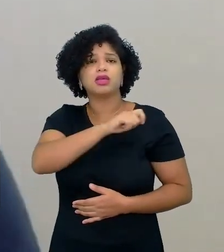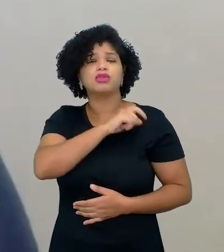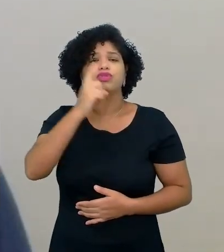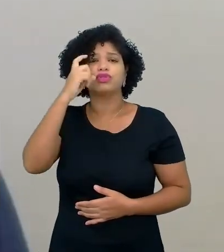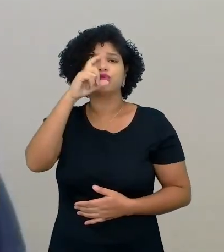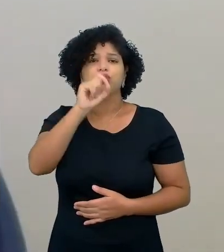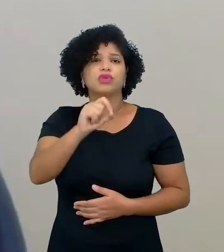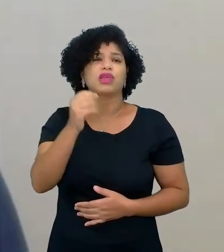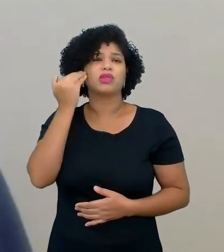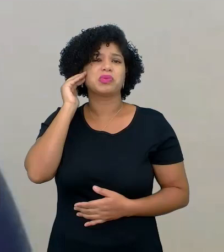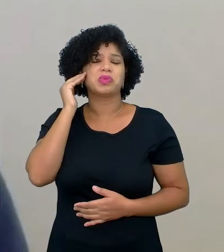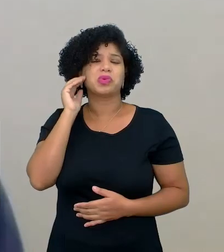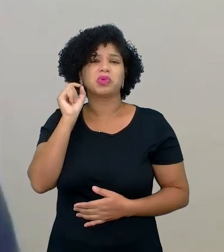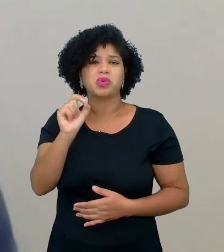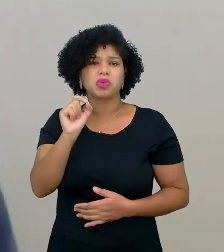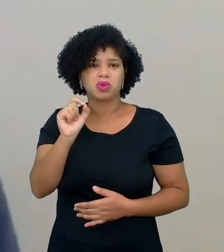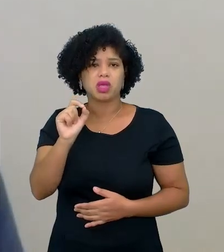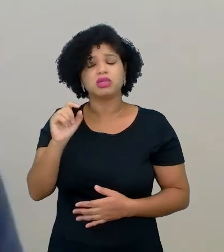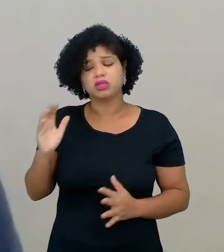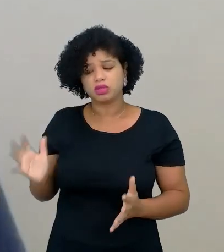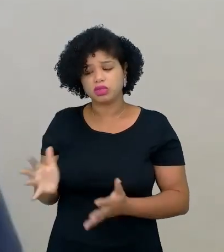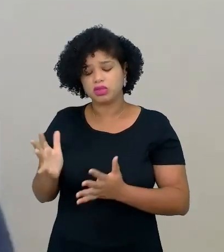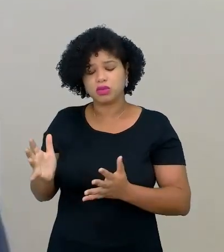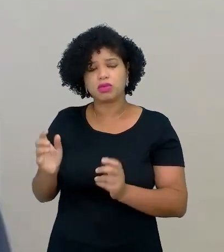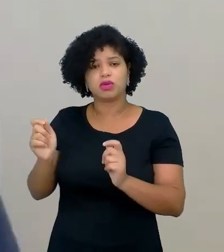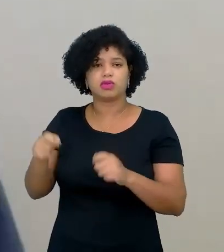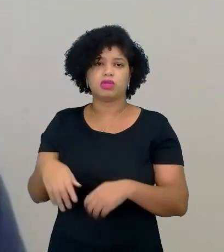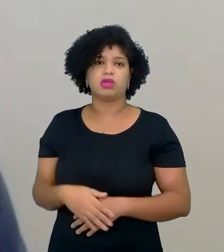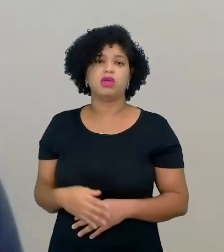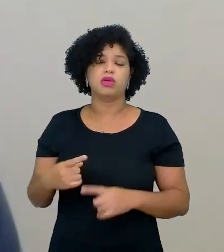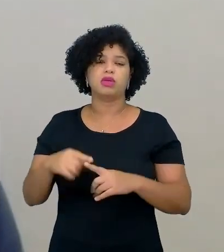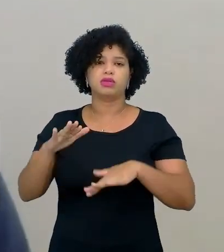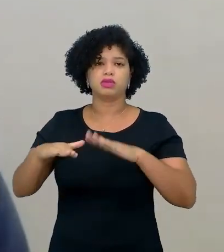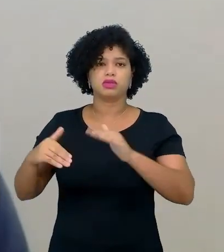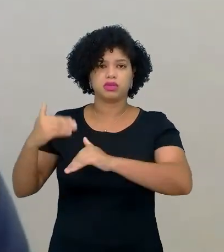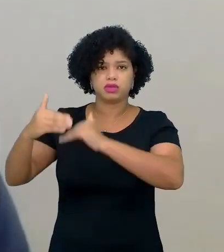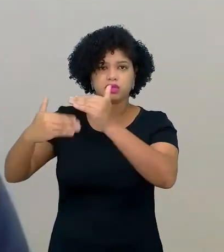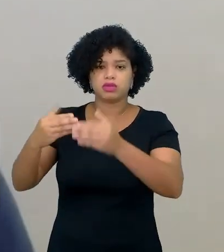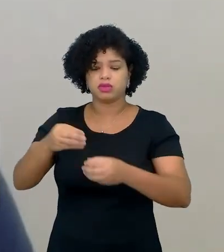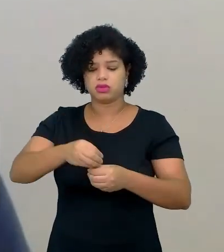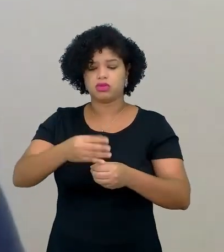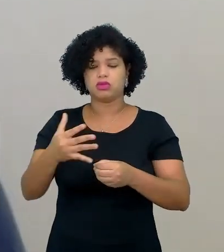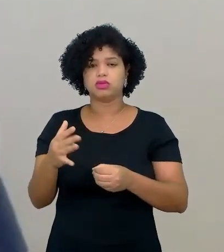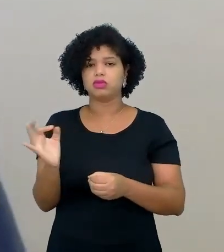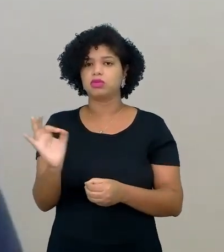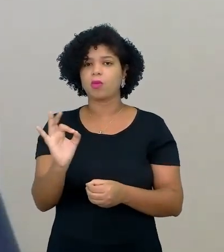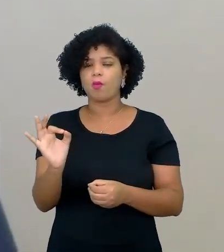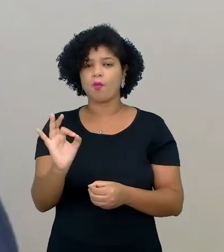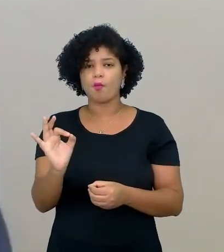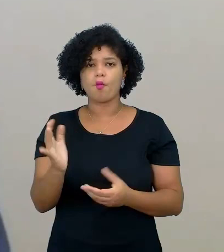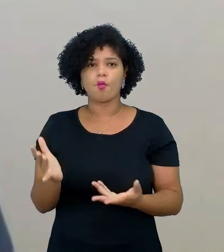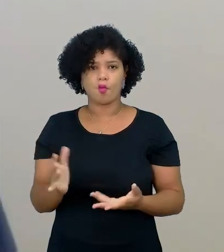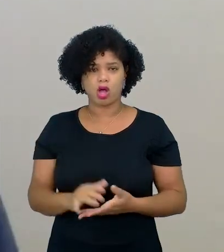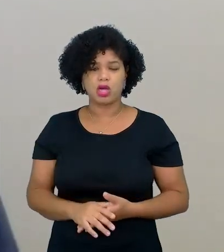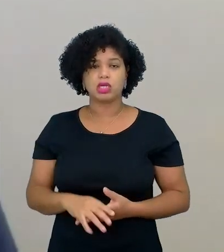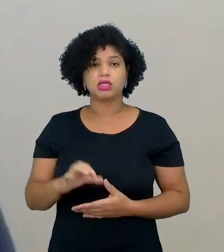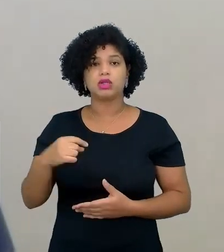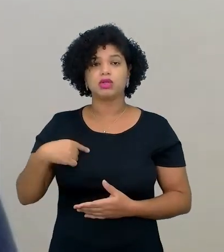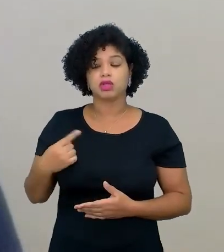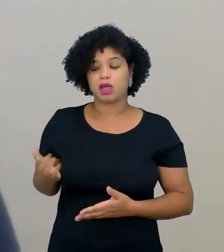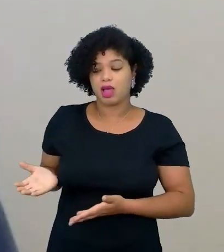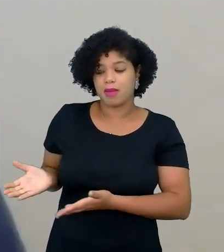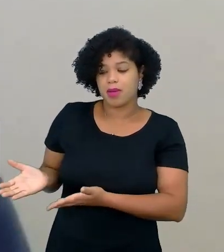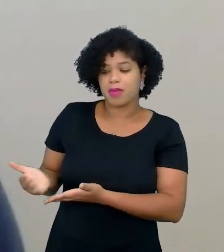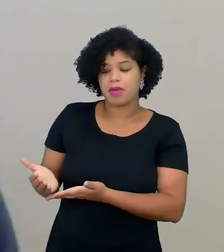tem, quais são as dificuldades que esse aluno está tendo no desenvolvimento do conteúdo, por quê? Porque quando a gente pensa em resgatar, em fazer